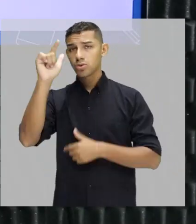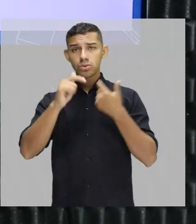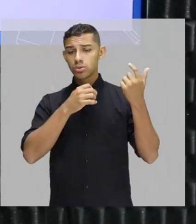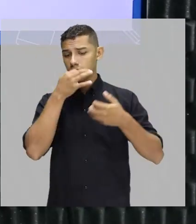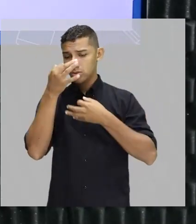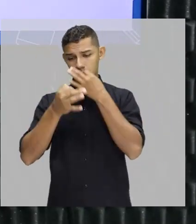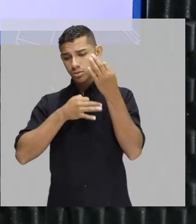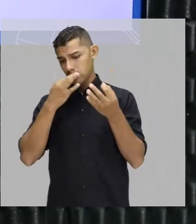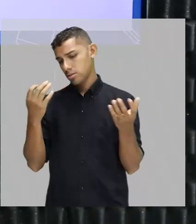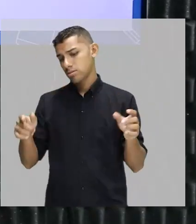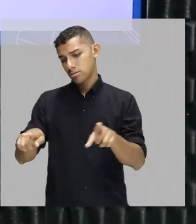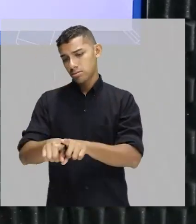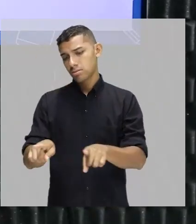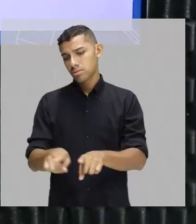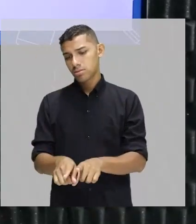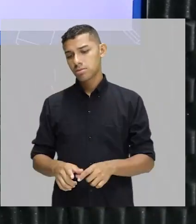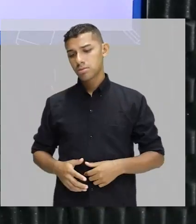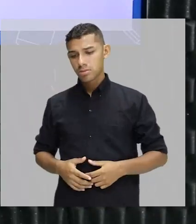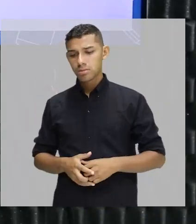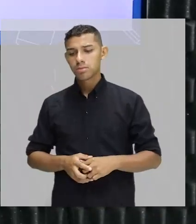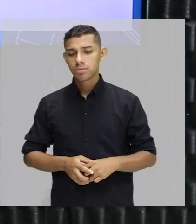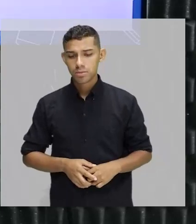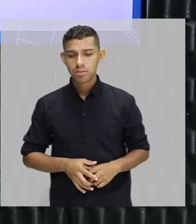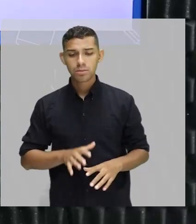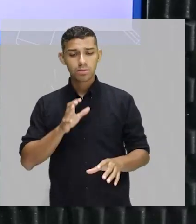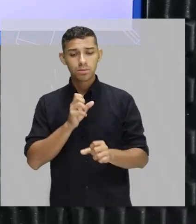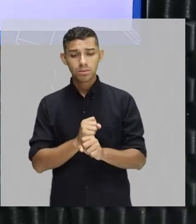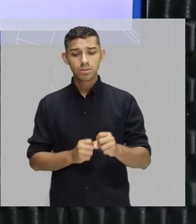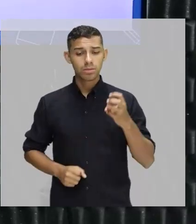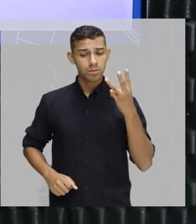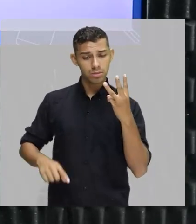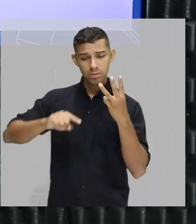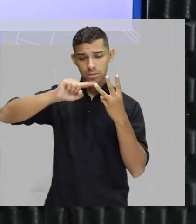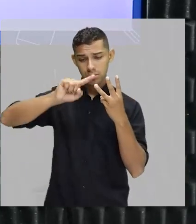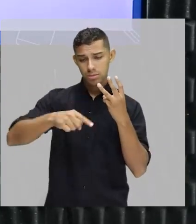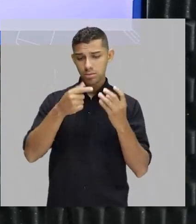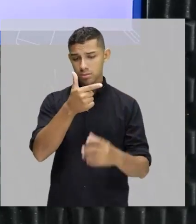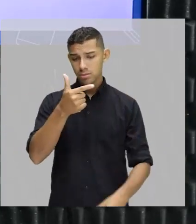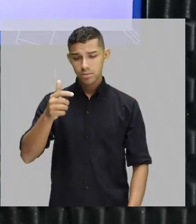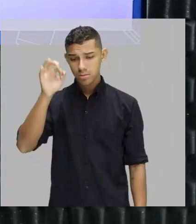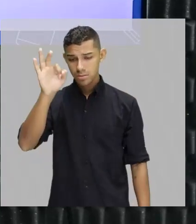levaram esses candidatos, que equivale a 3,22% do total das